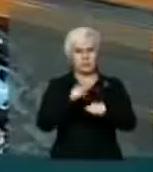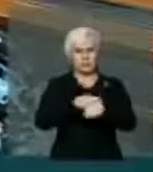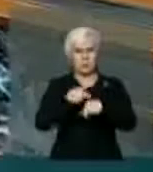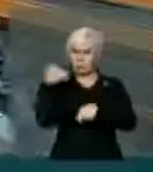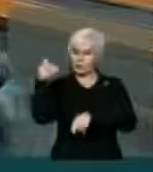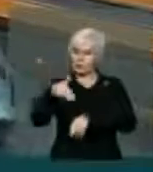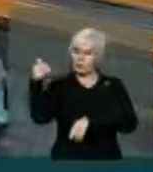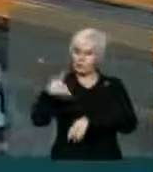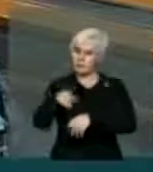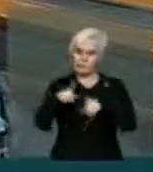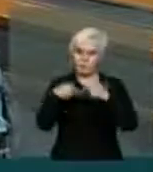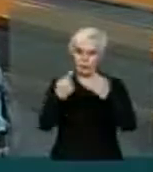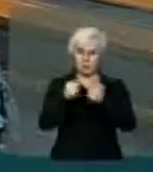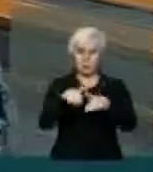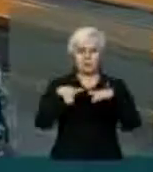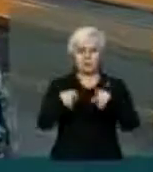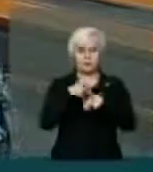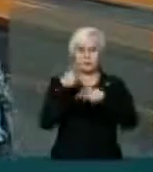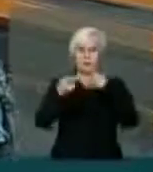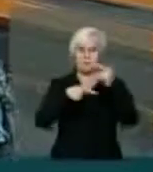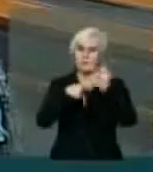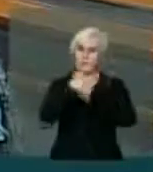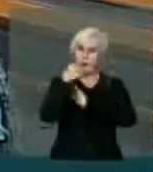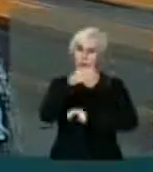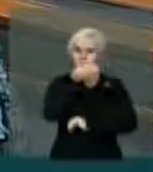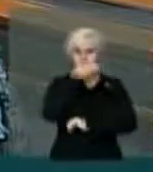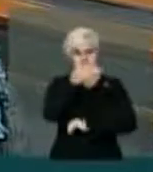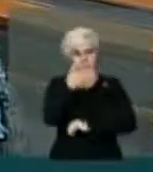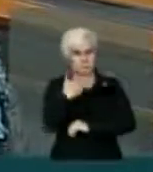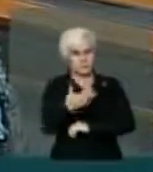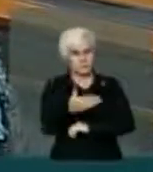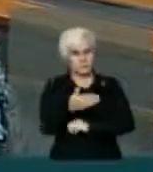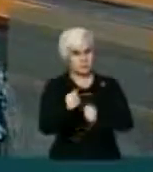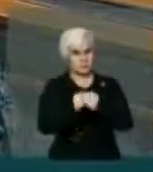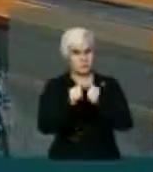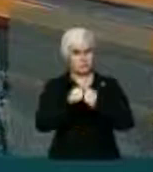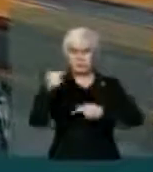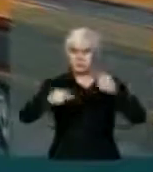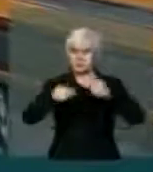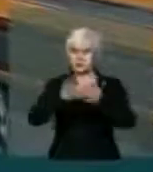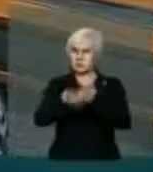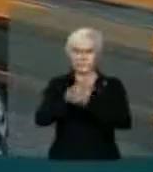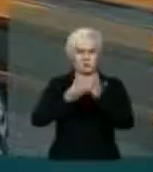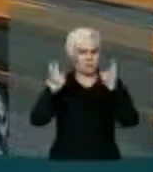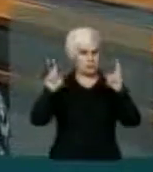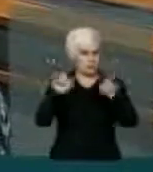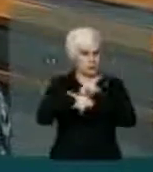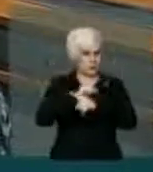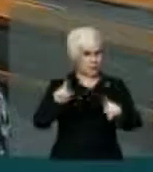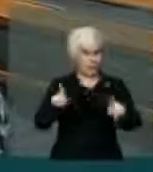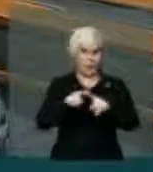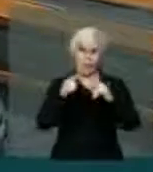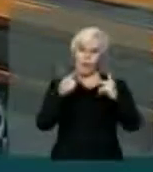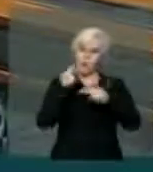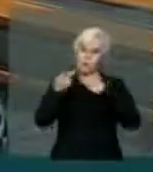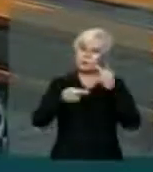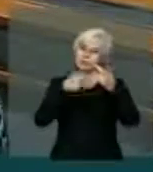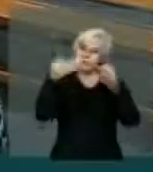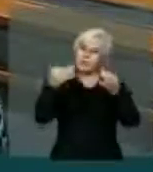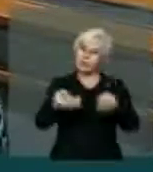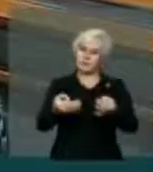a essas audiências e para colocar sua posição, né, sem nenhuma discussão do mérito delas, mas a